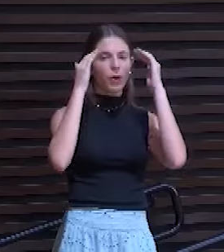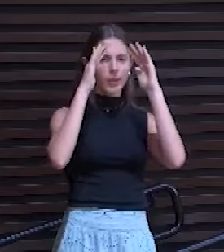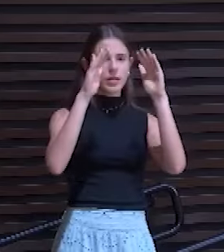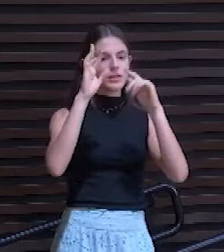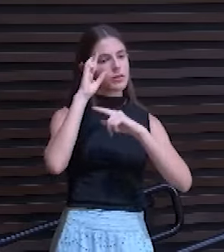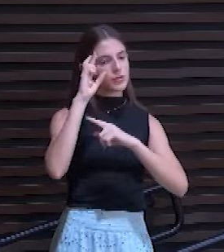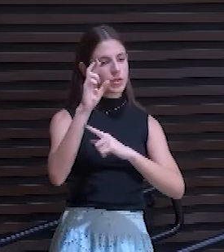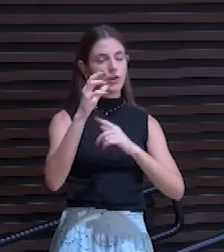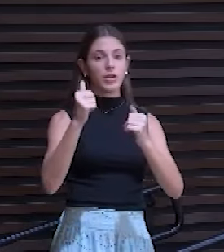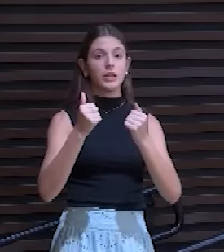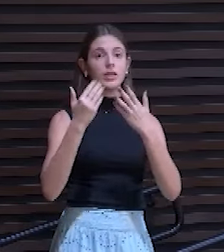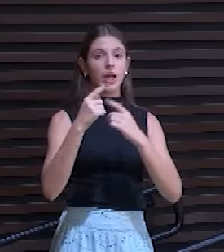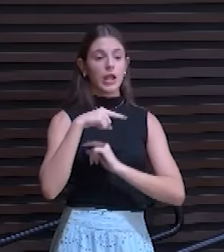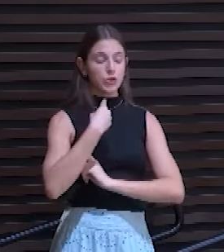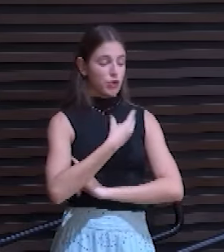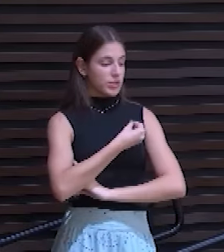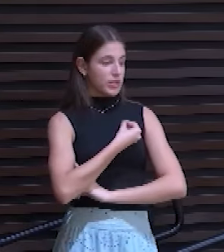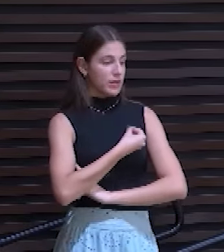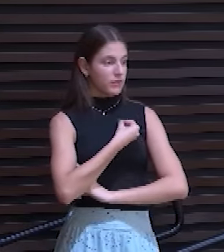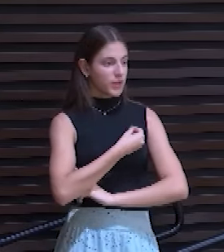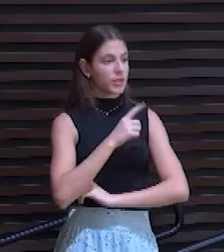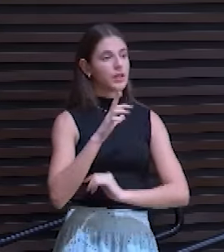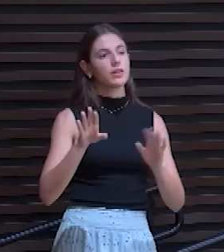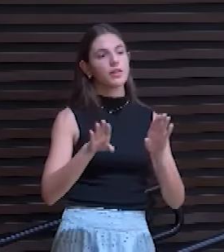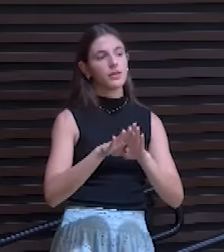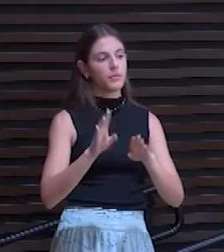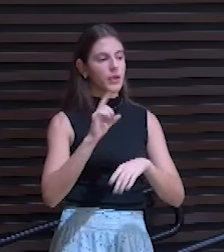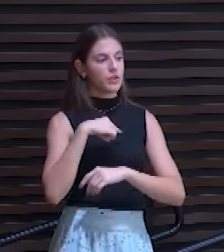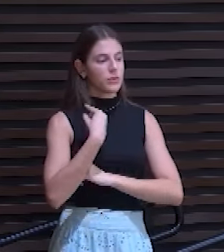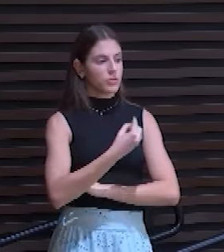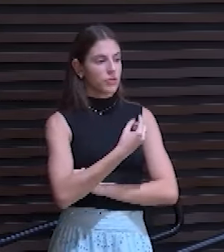e depois os nossos filhos. E só Ele pode fazer isso.